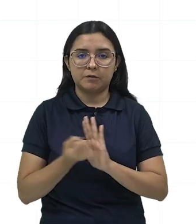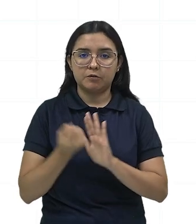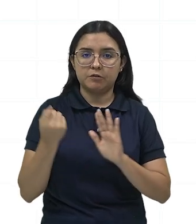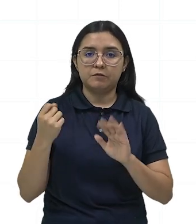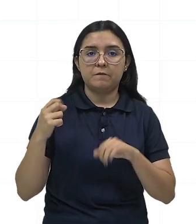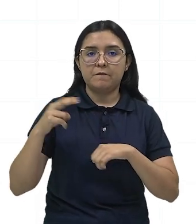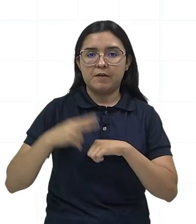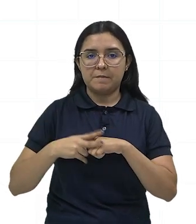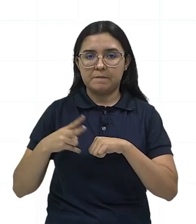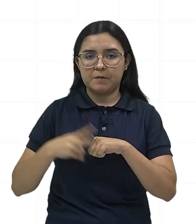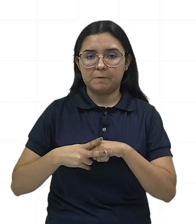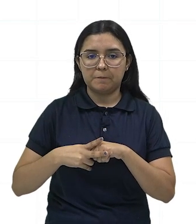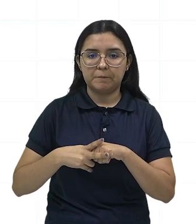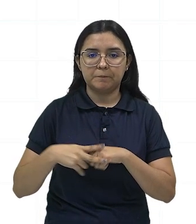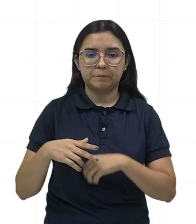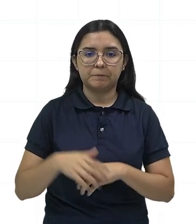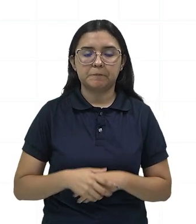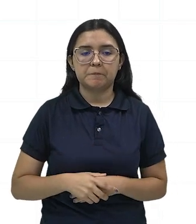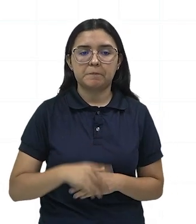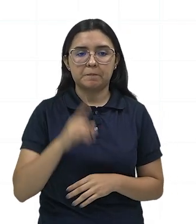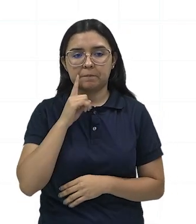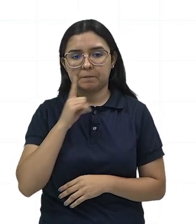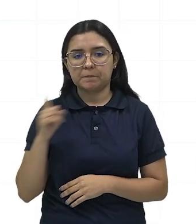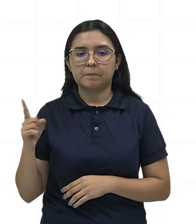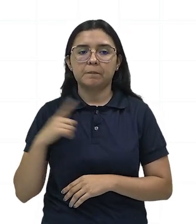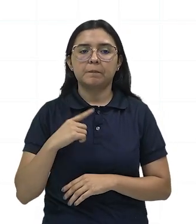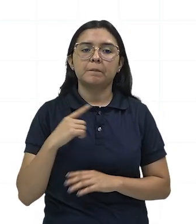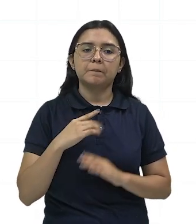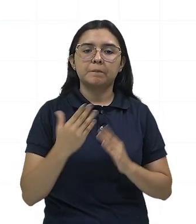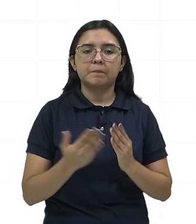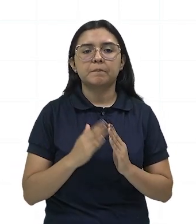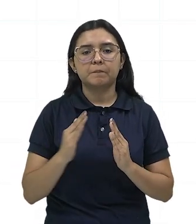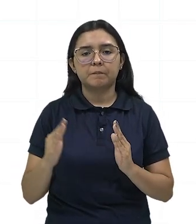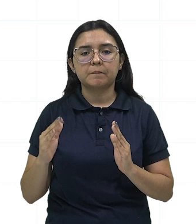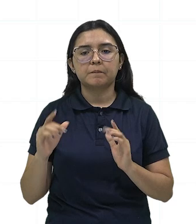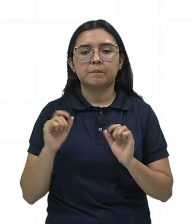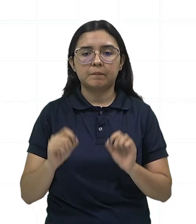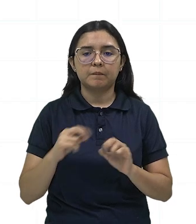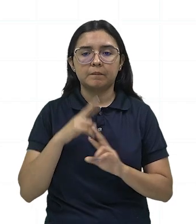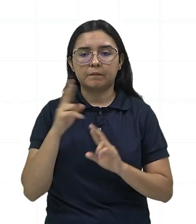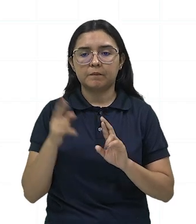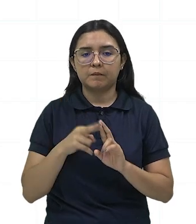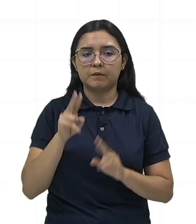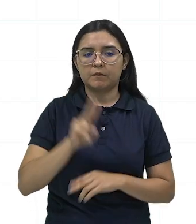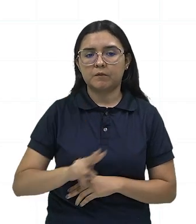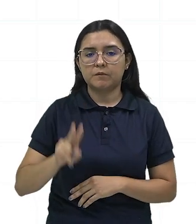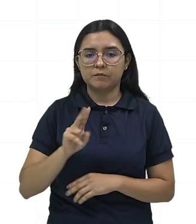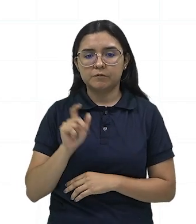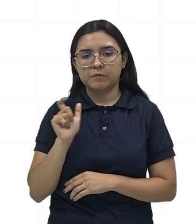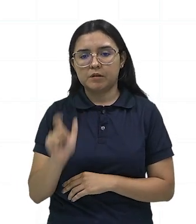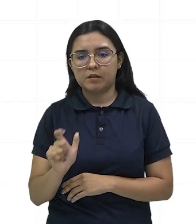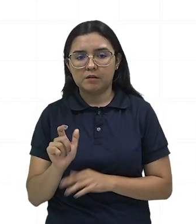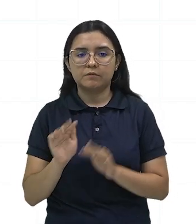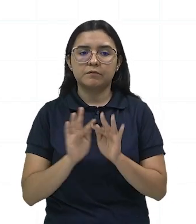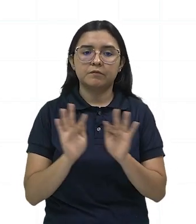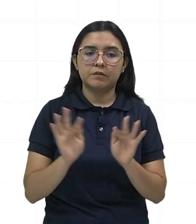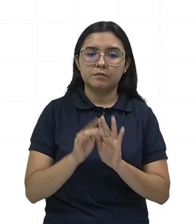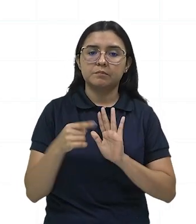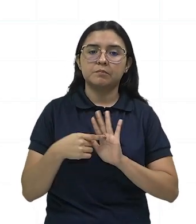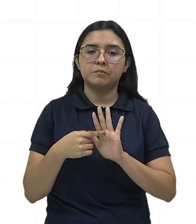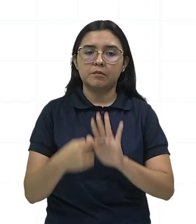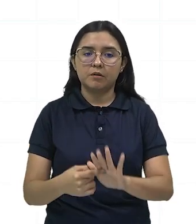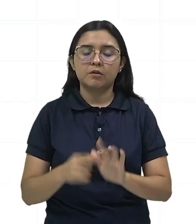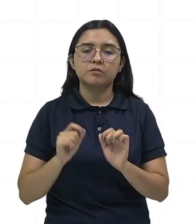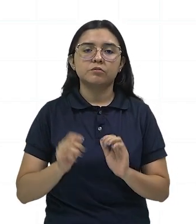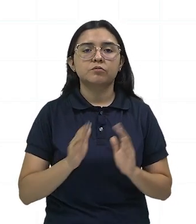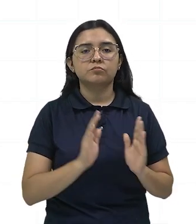verbais. A progressão sequencial com marcadores verbais refere-se ao uso de palavras ou expressões que indicam